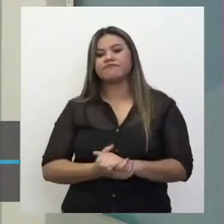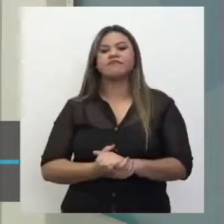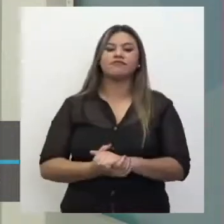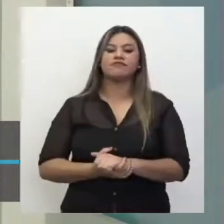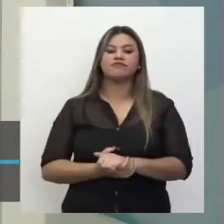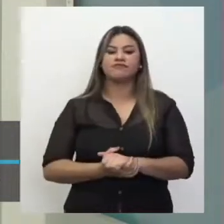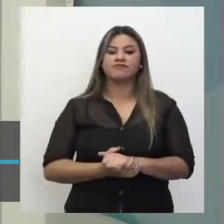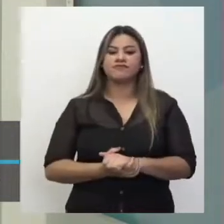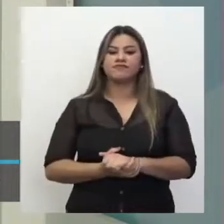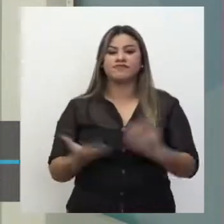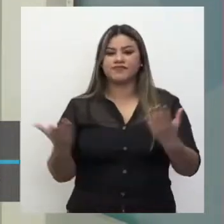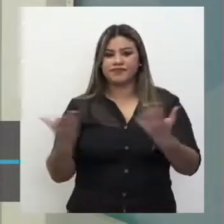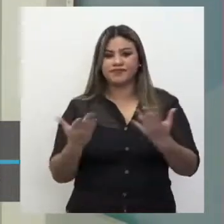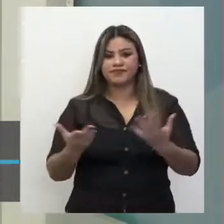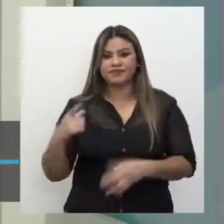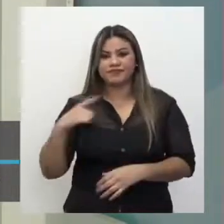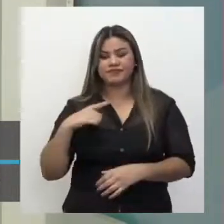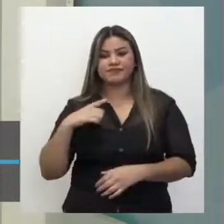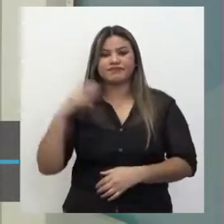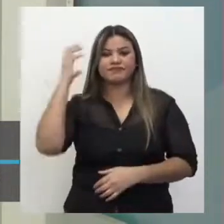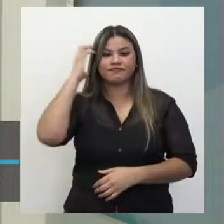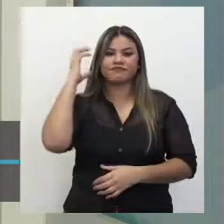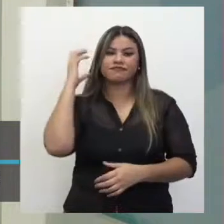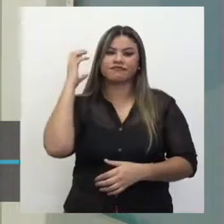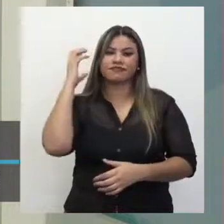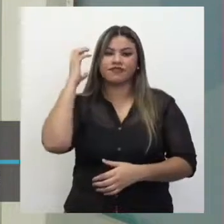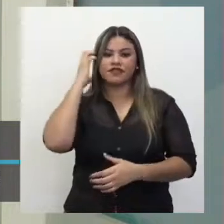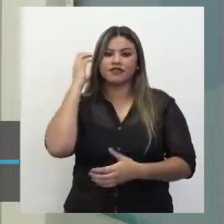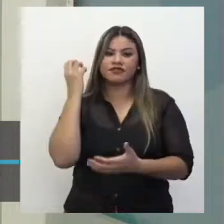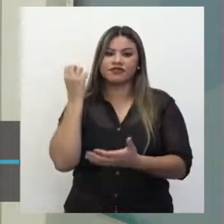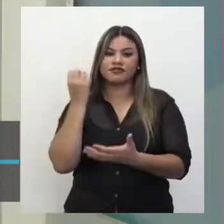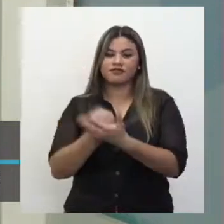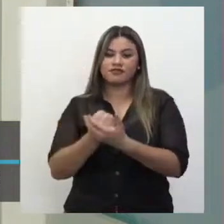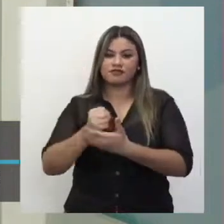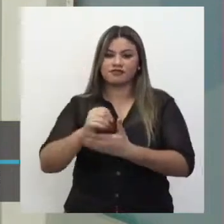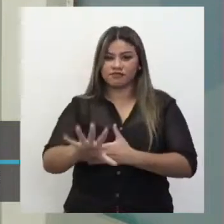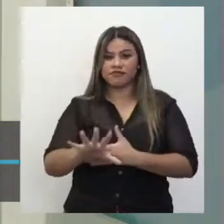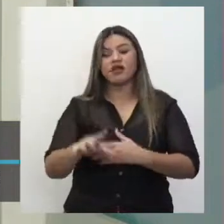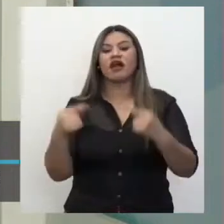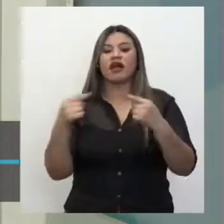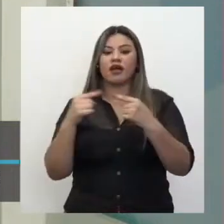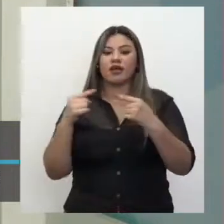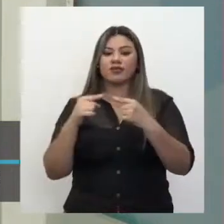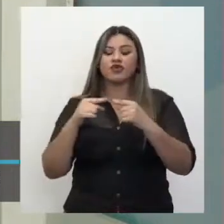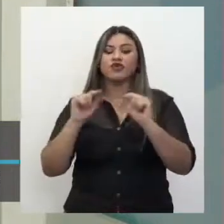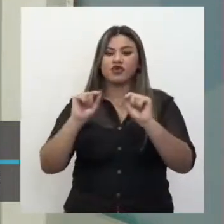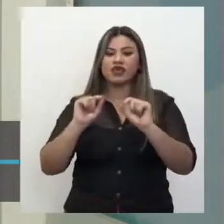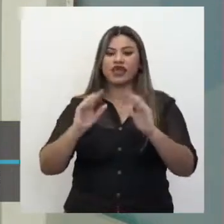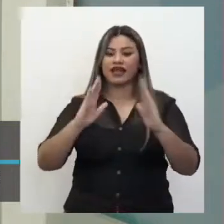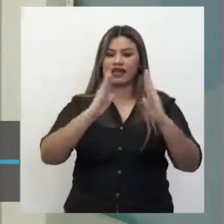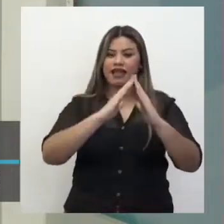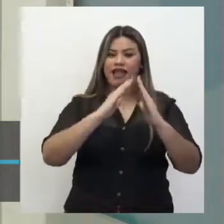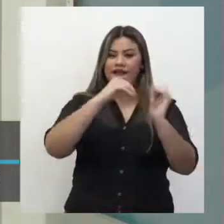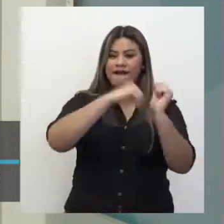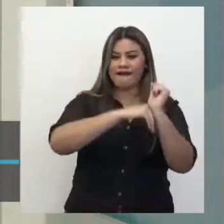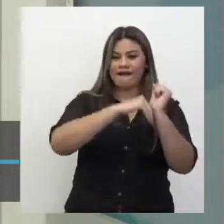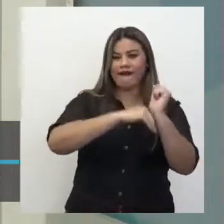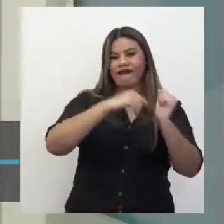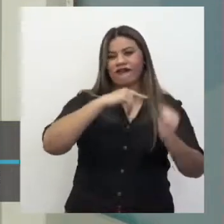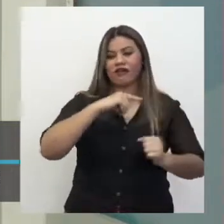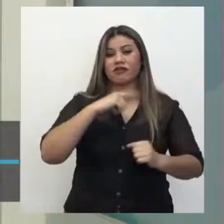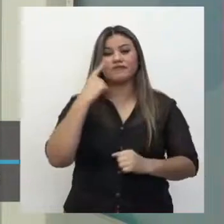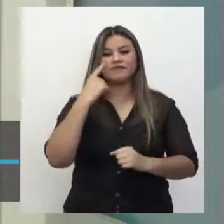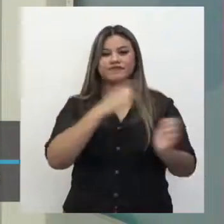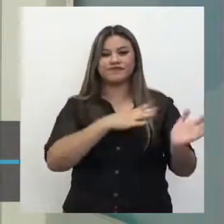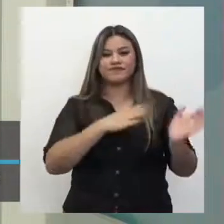vai ouvir um podcast do texto Os Segredos da Nossa Casa. E a gente vai começar a conversar sobre isso. Vamos